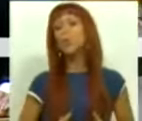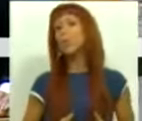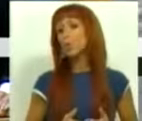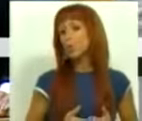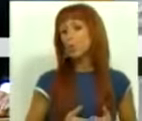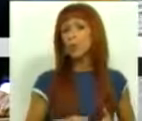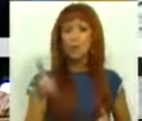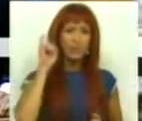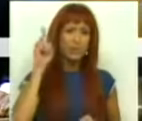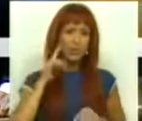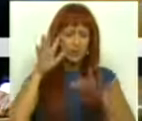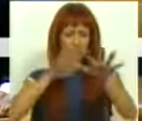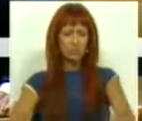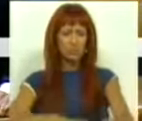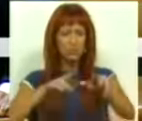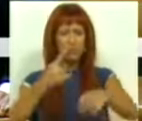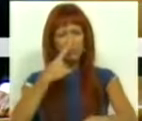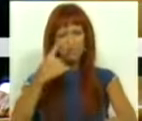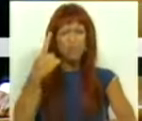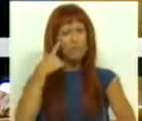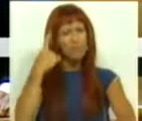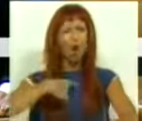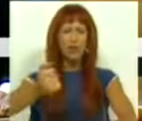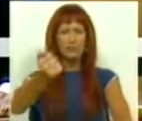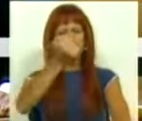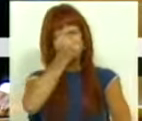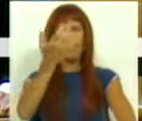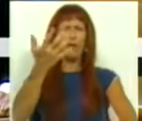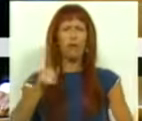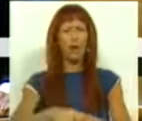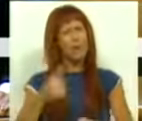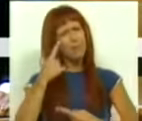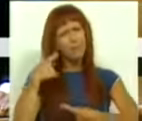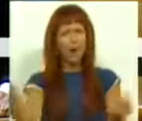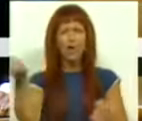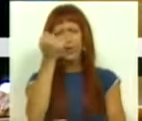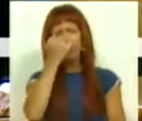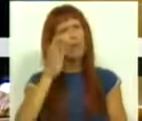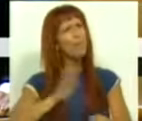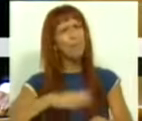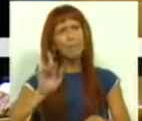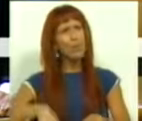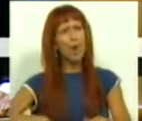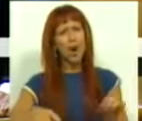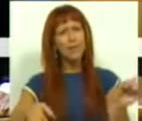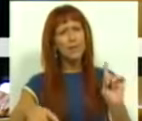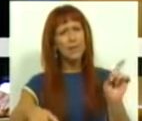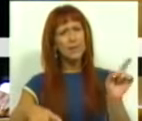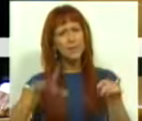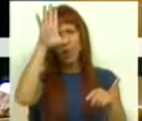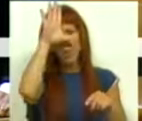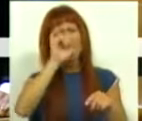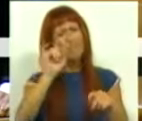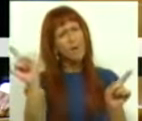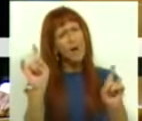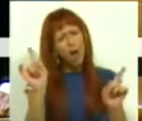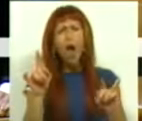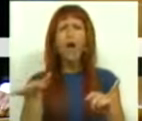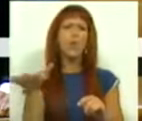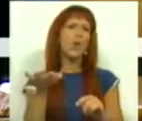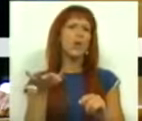era sobretudo uma manifestação de desilusão. E uma manifestação de desilusão não tanto com o governo ou